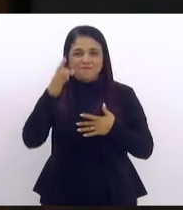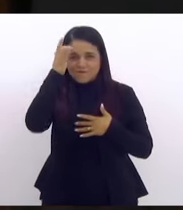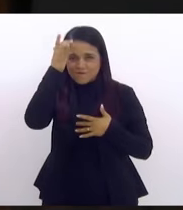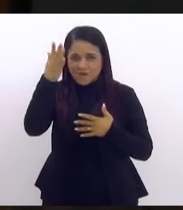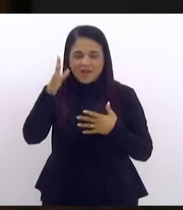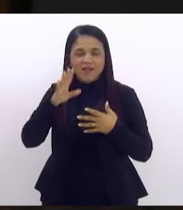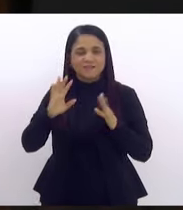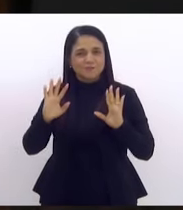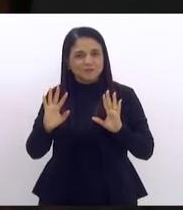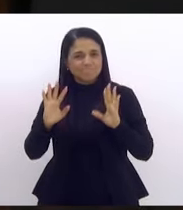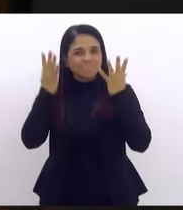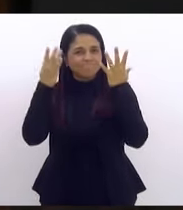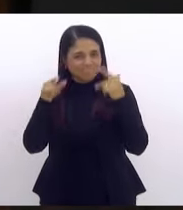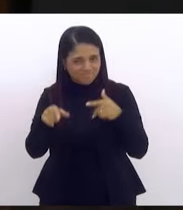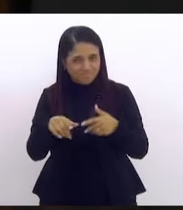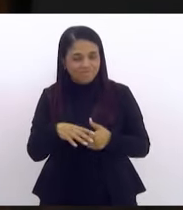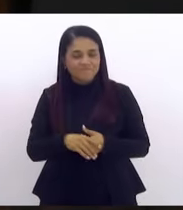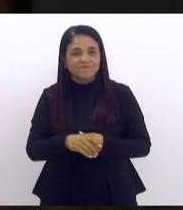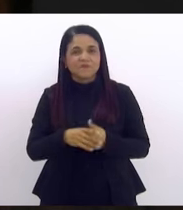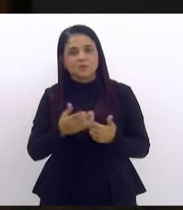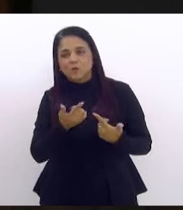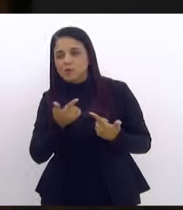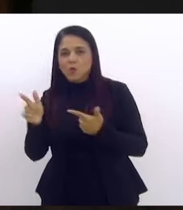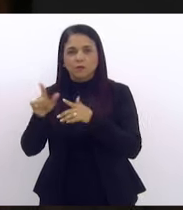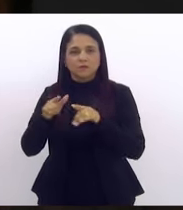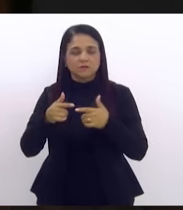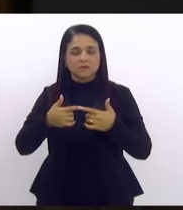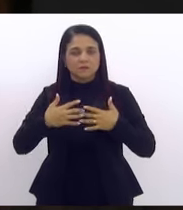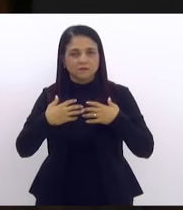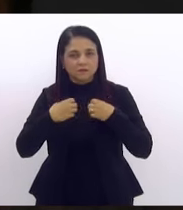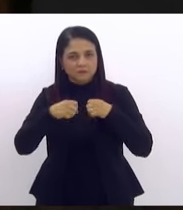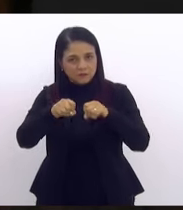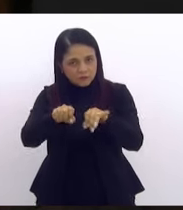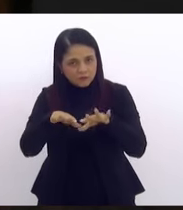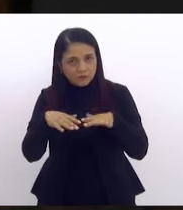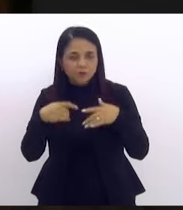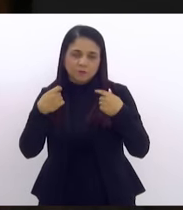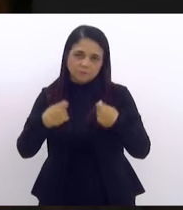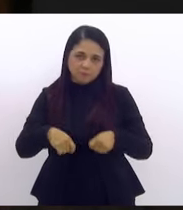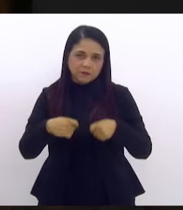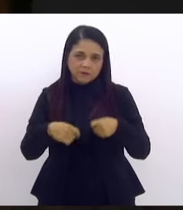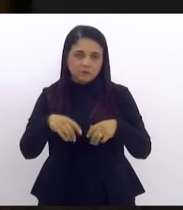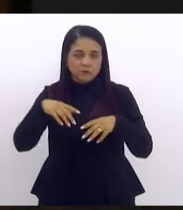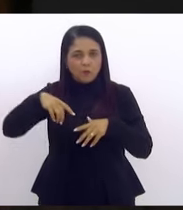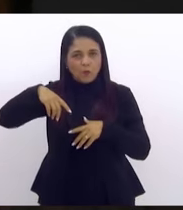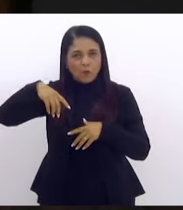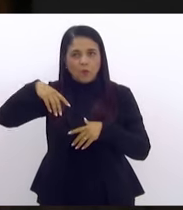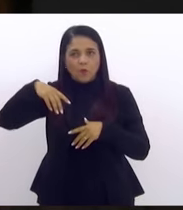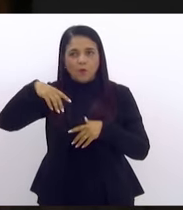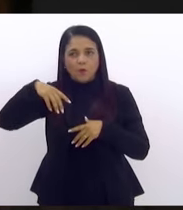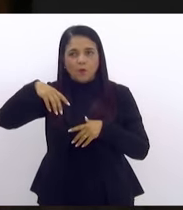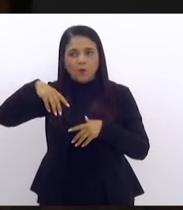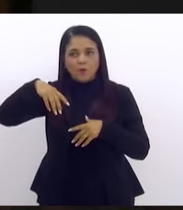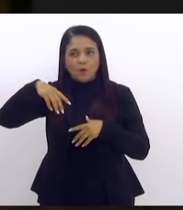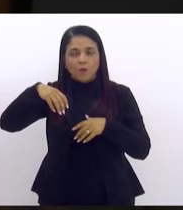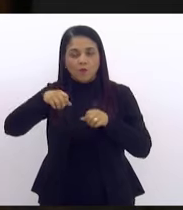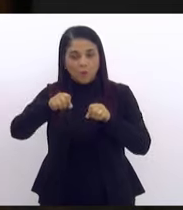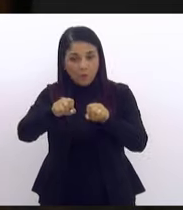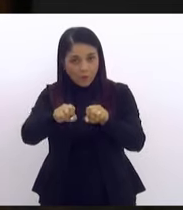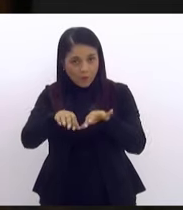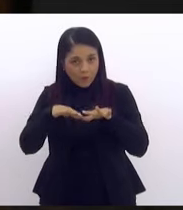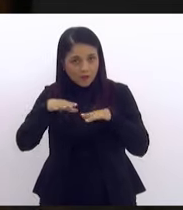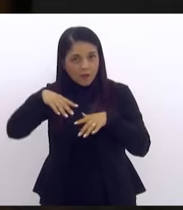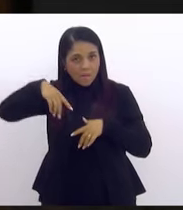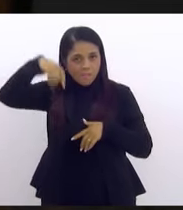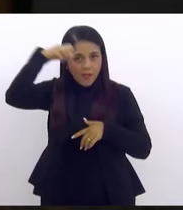nossas cerimônias e de outras sessões que a gente necessite fazer. O palácio já, o nosso plenário lá já está